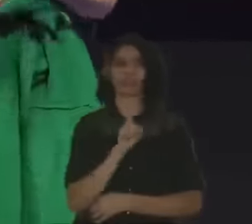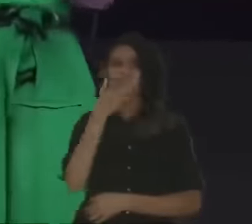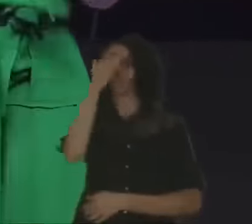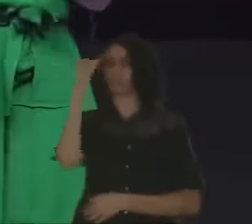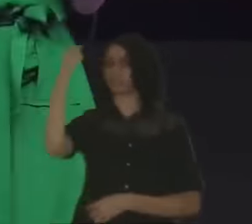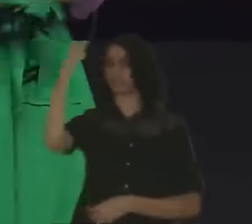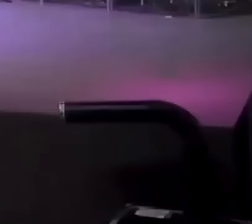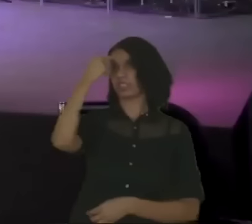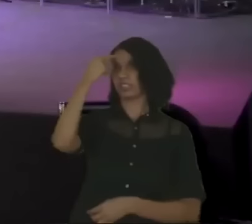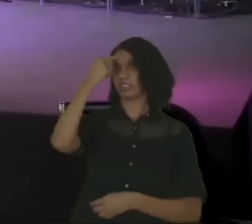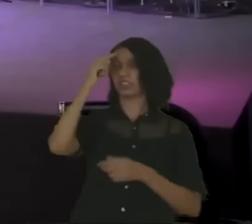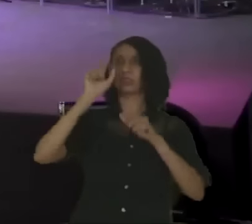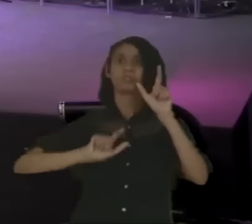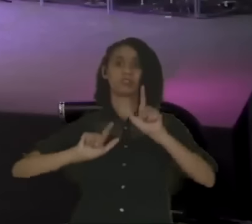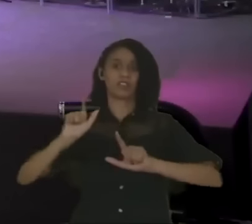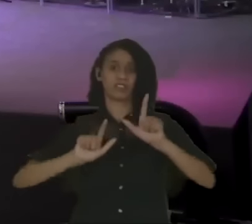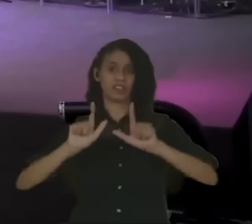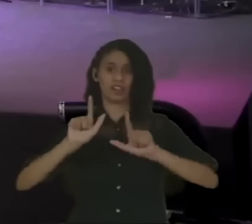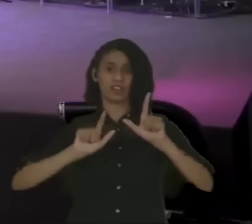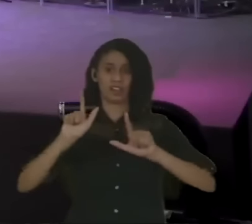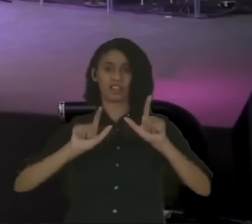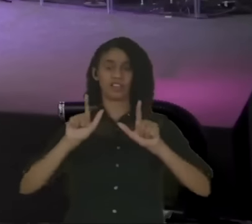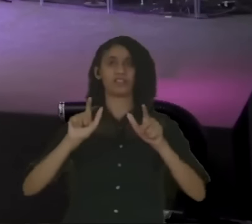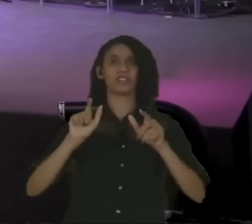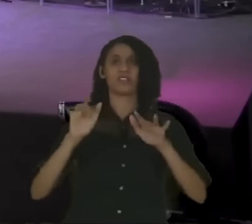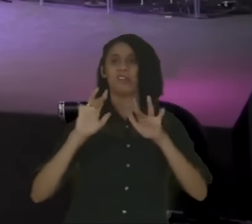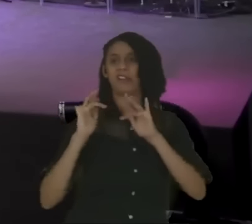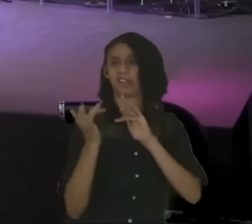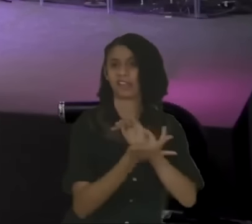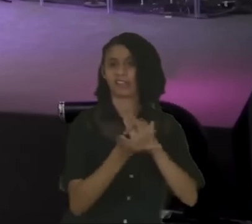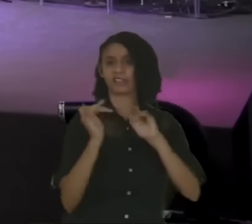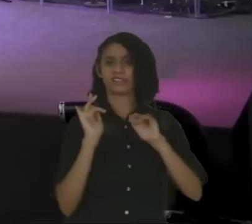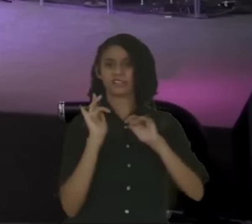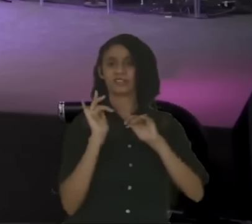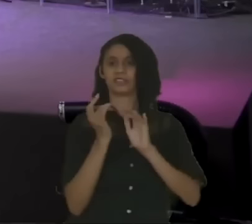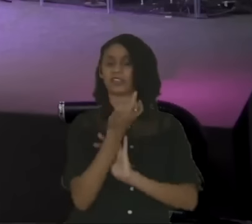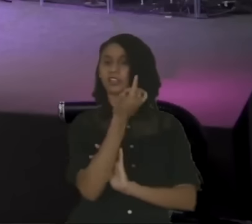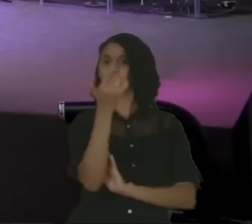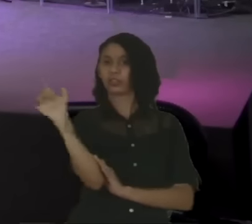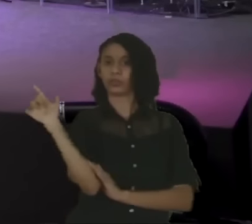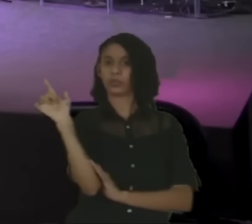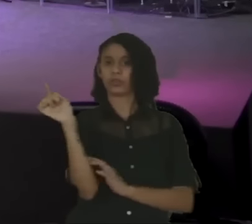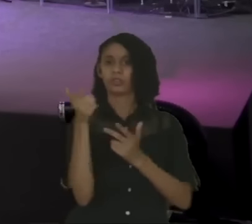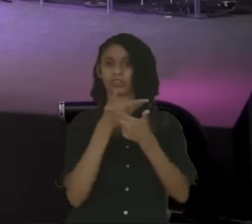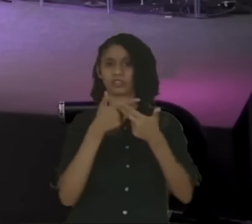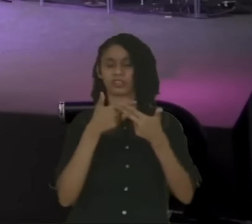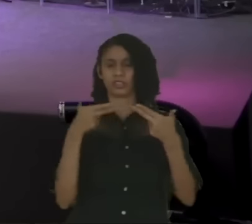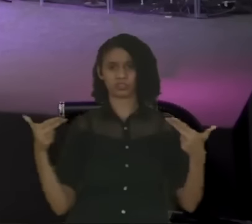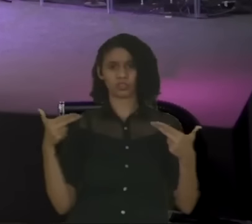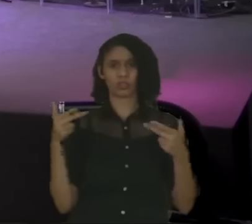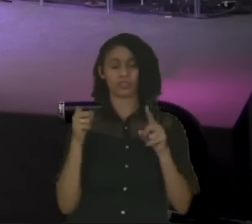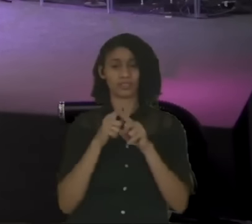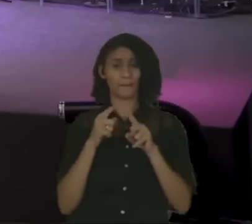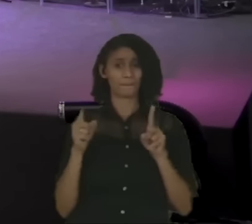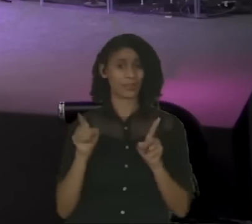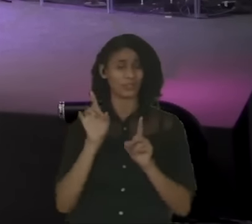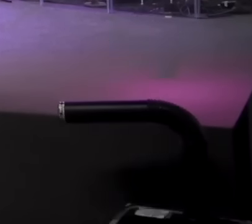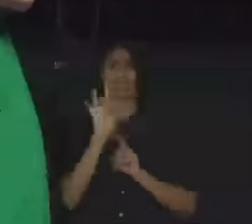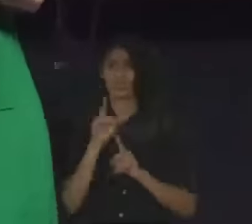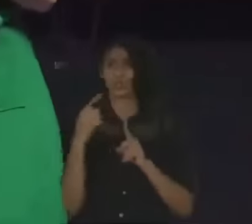tempo com televisão com redes sociais e com tantas outras coisas às vezes não é só